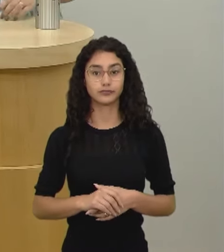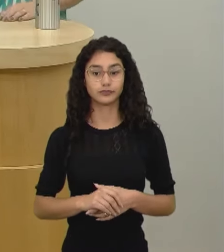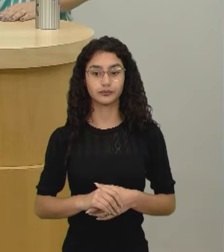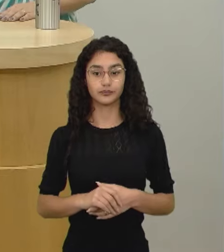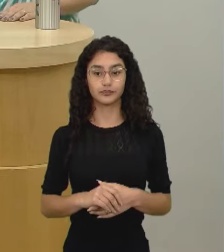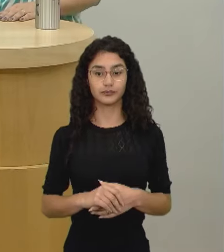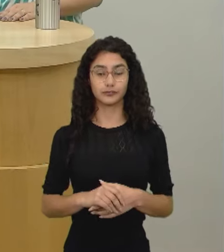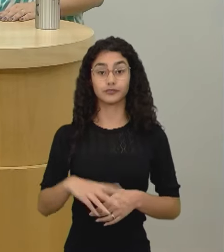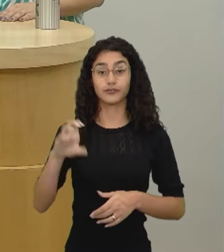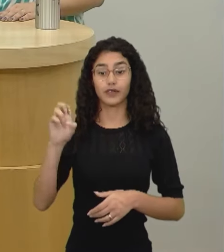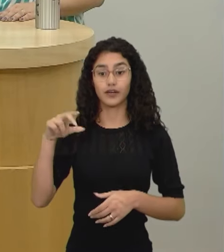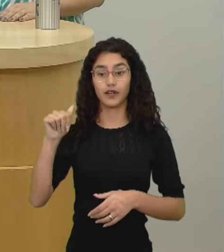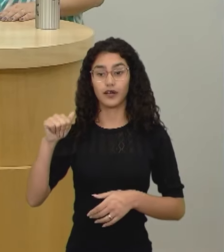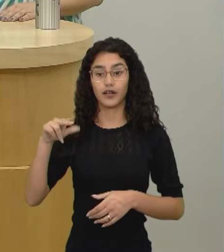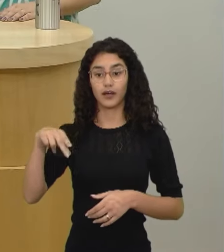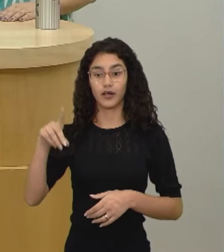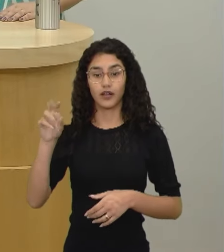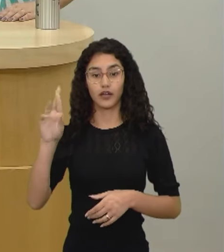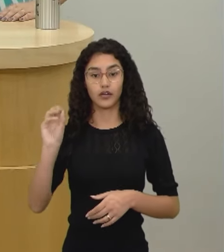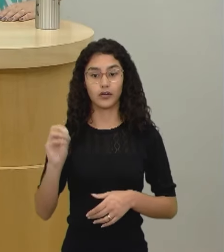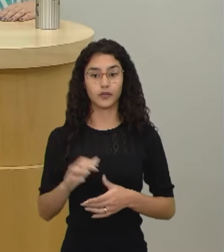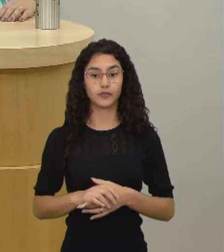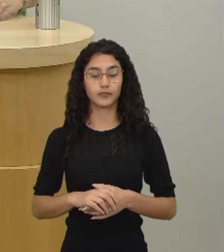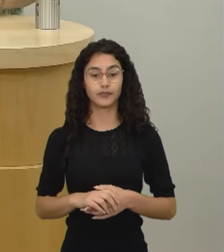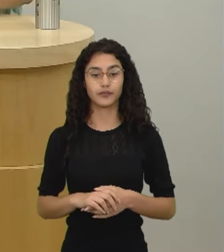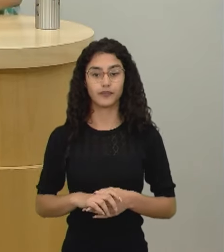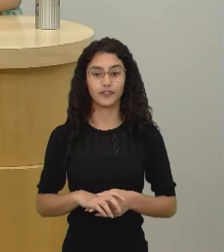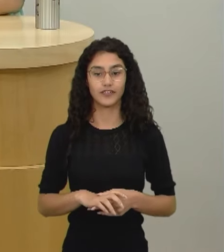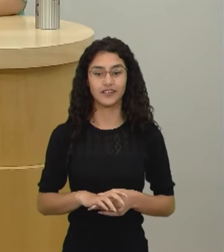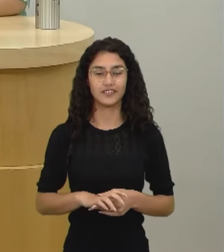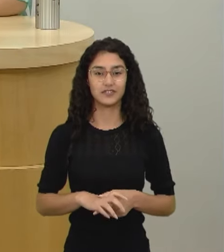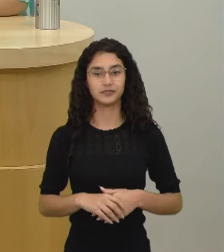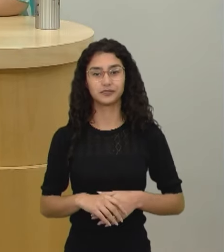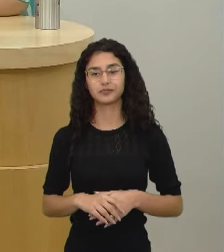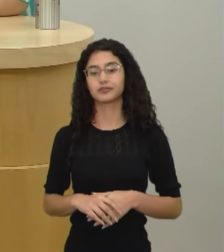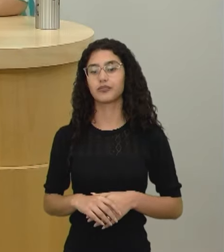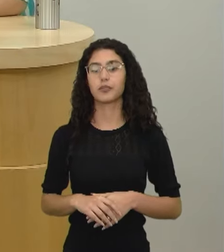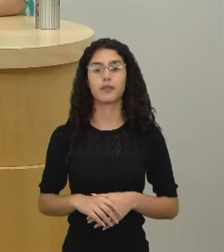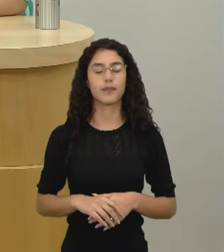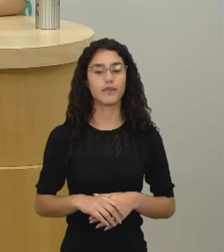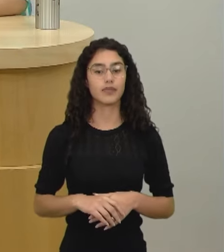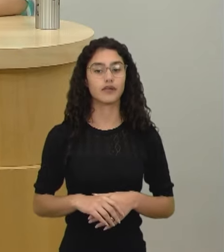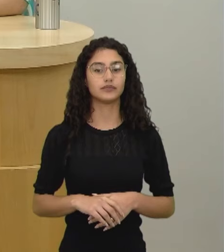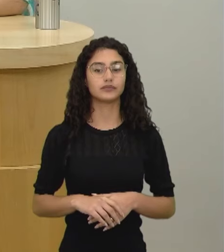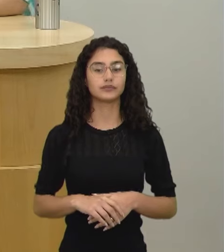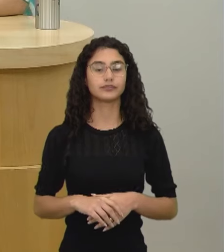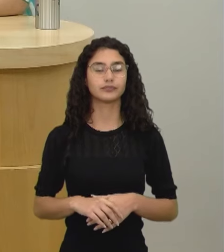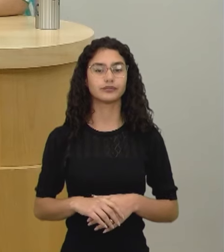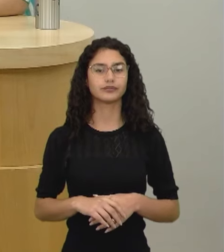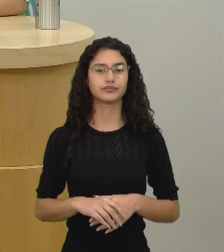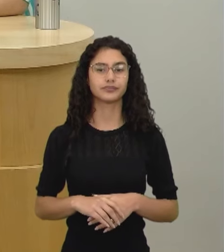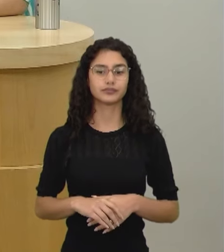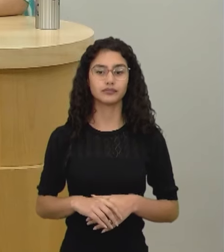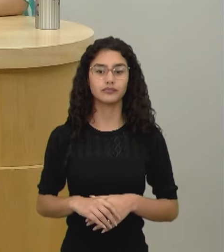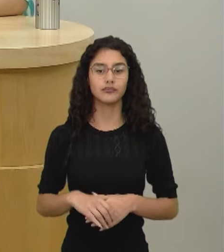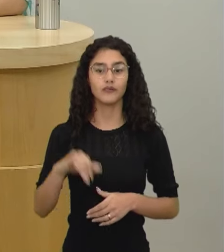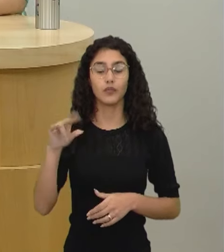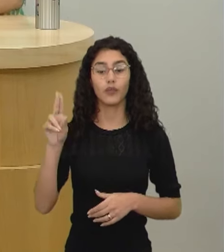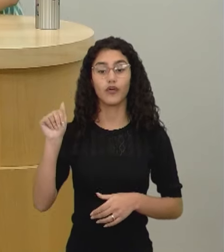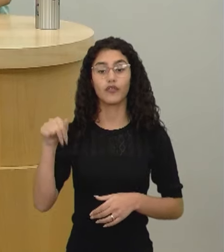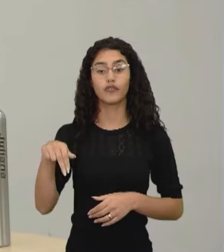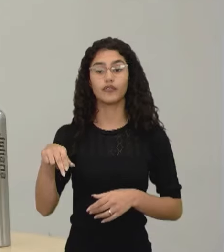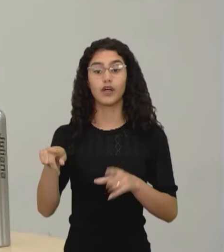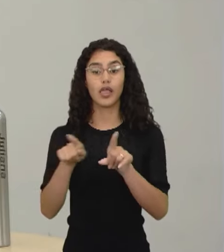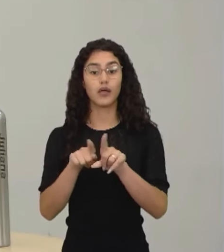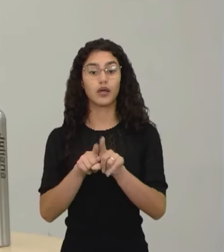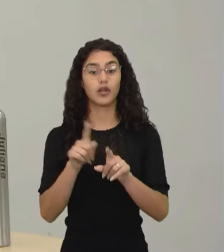quê? Leandro! Obrigada, Leandro! Leandro! Sabe o que foi? O Ivan tá brigando comigo porque eu não